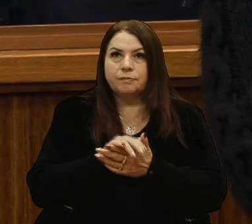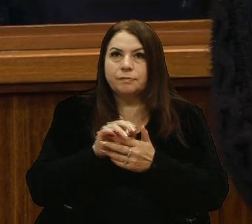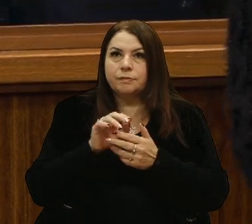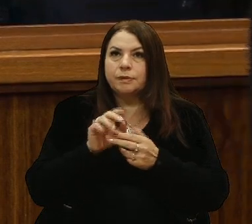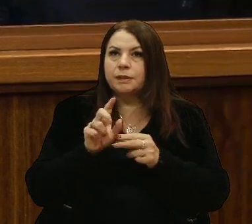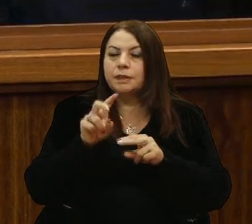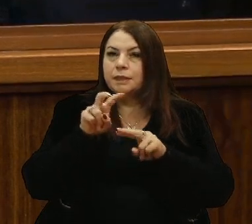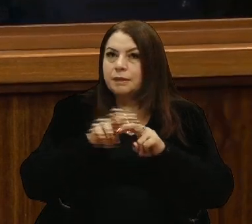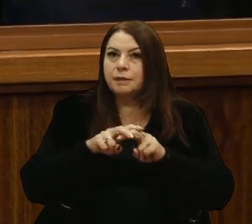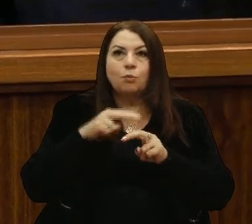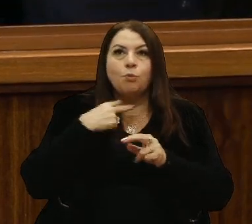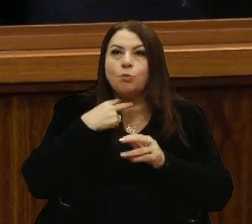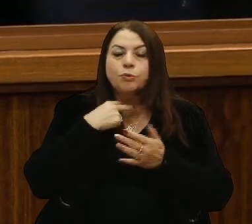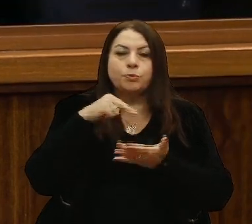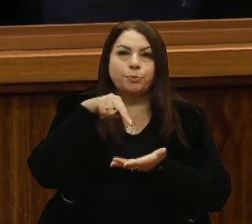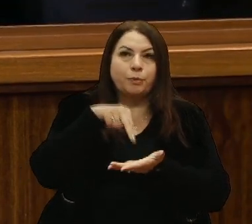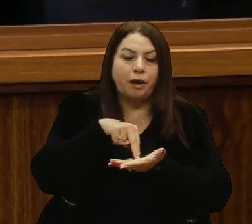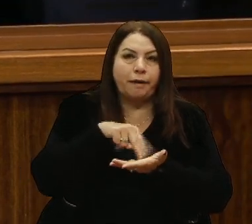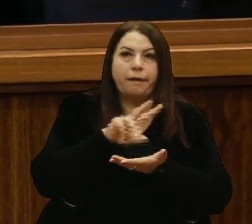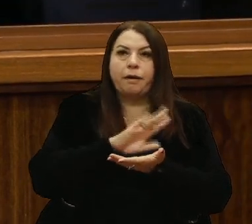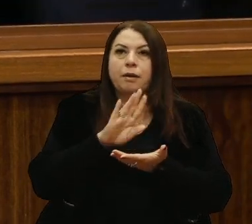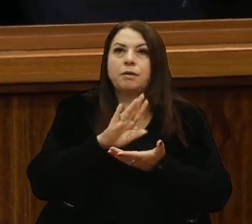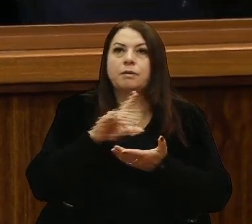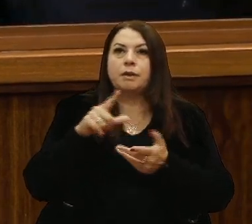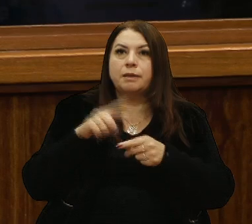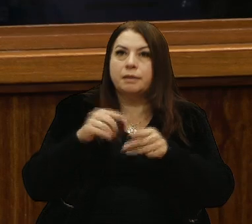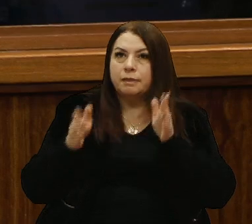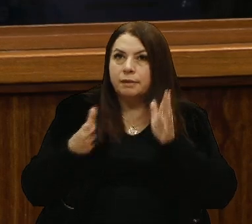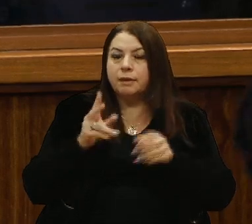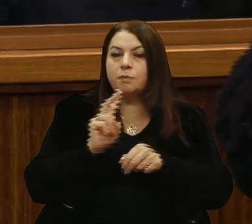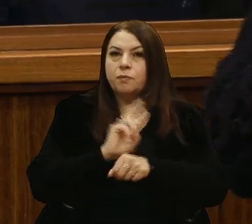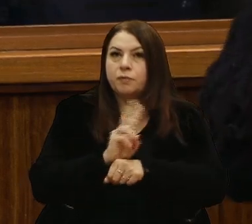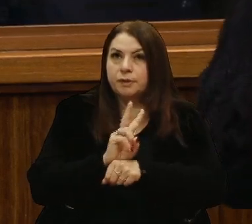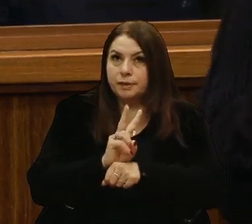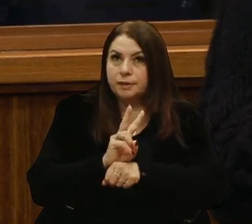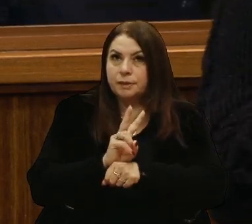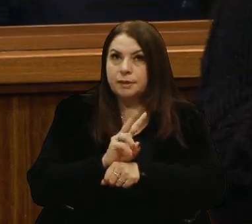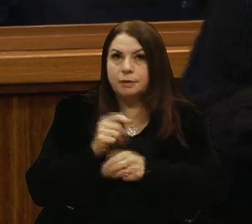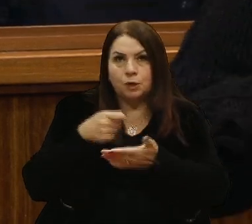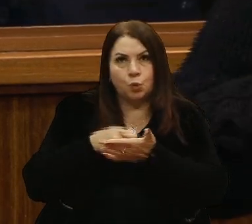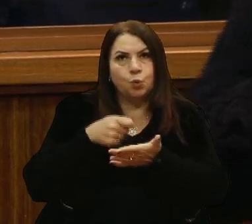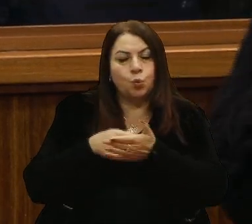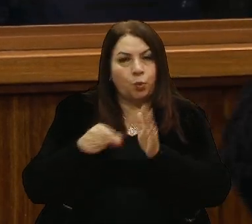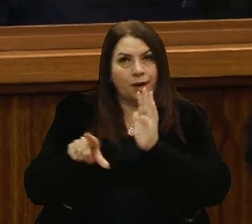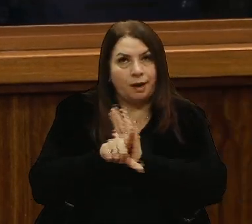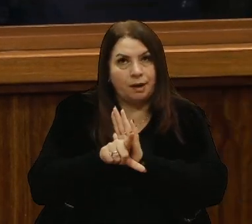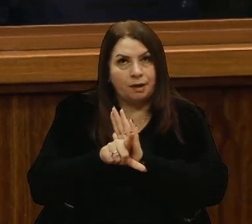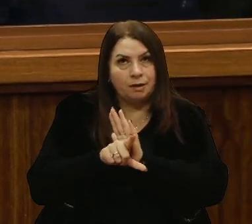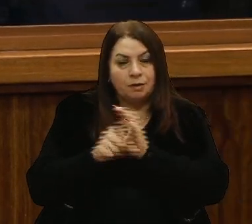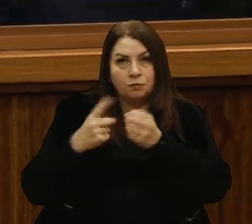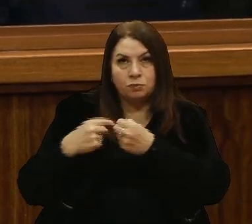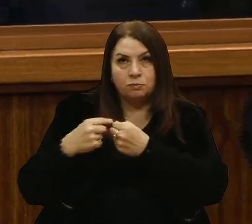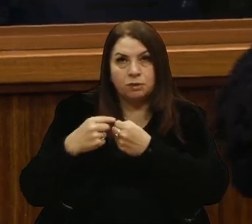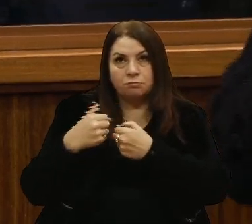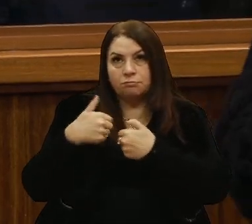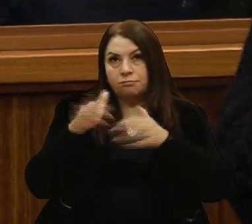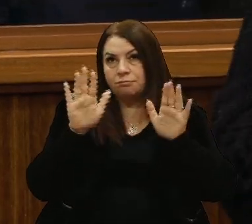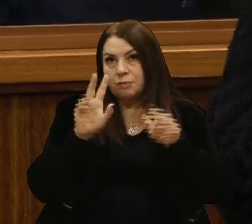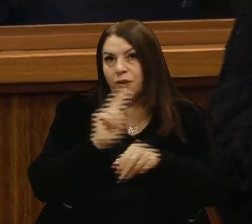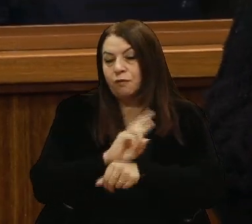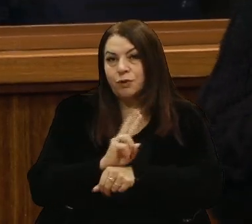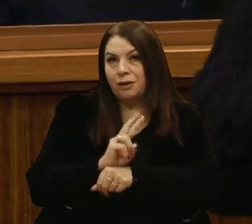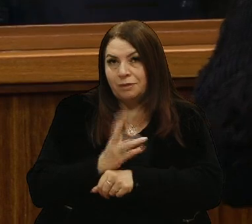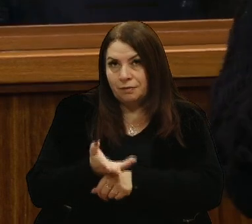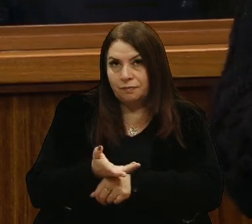não podia ir nem ninguém de pé, tinha prazo, tinha fiscalização. É um rigor da lei que o município deixou de